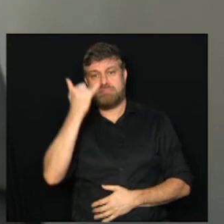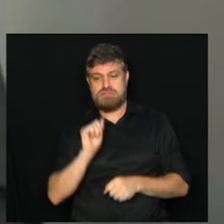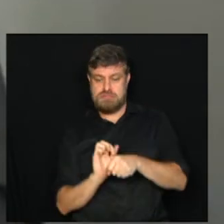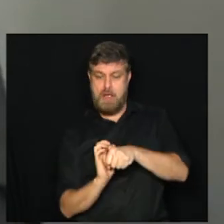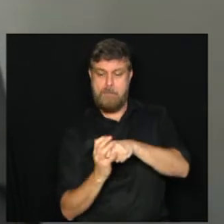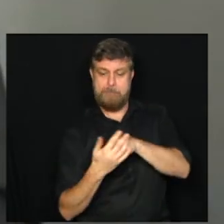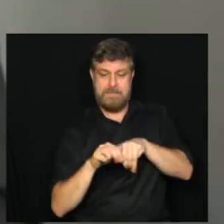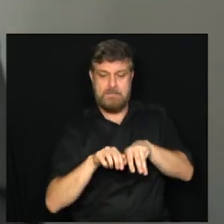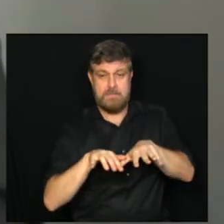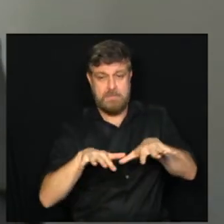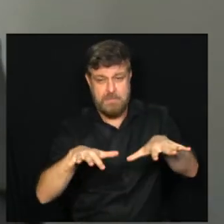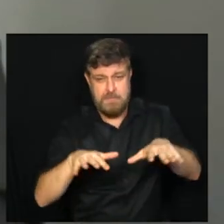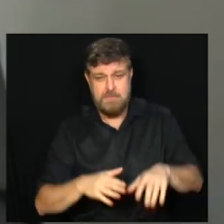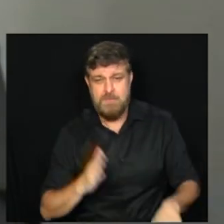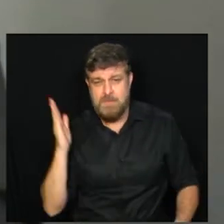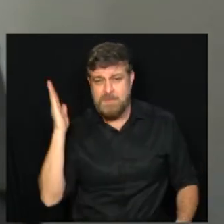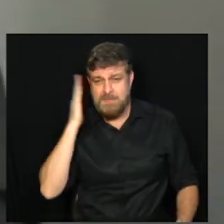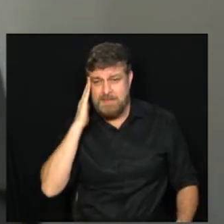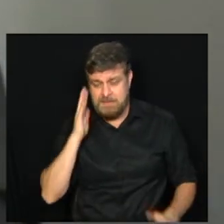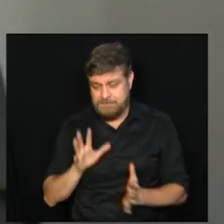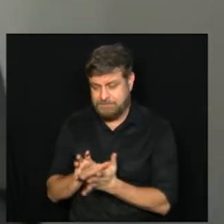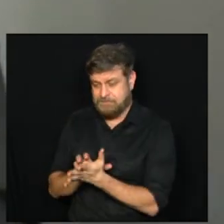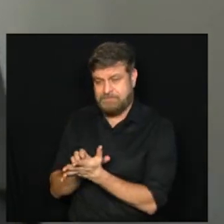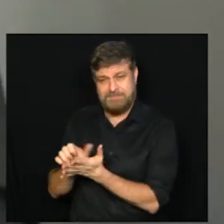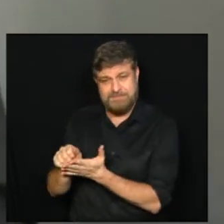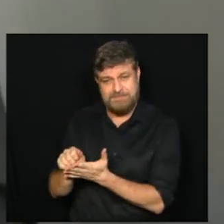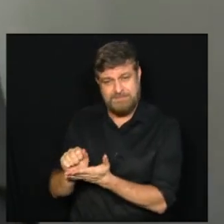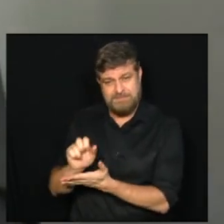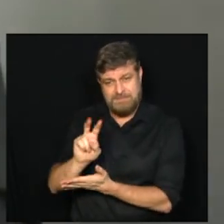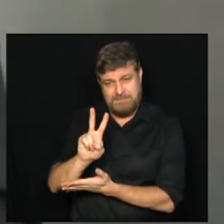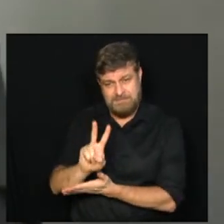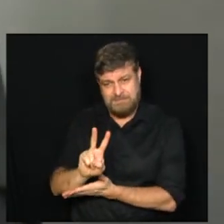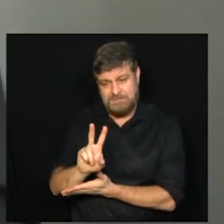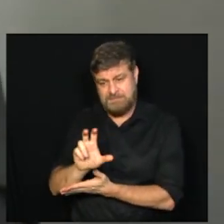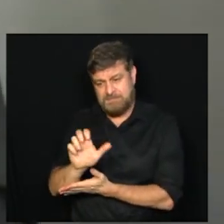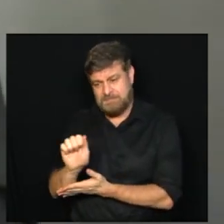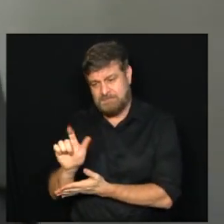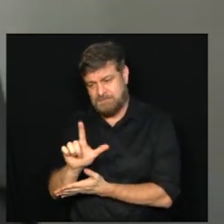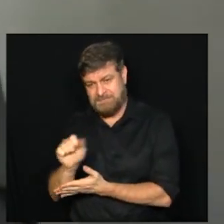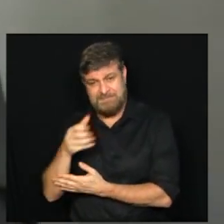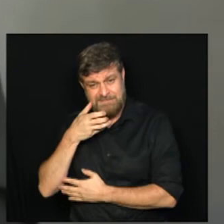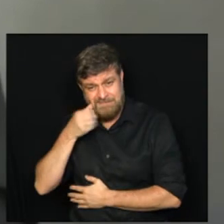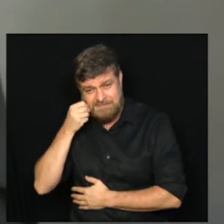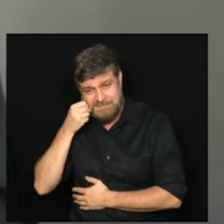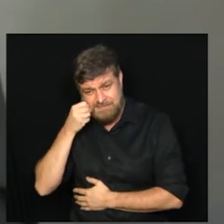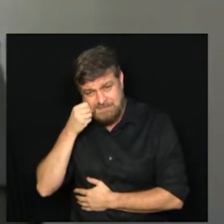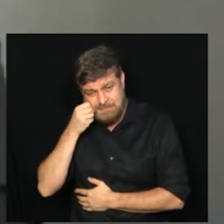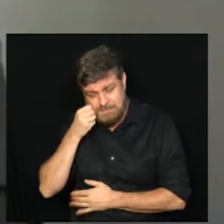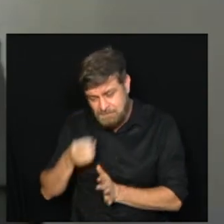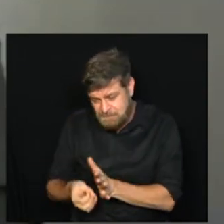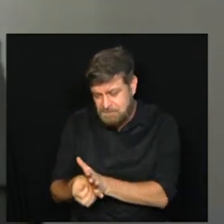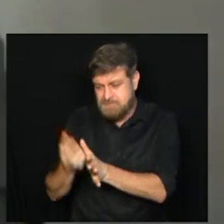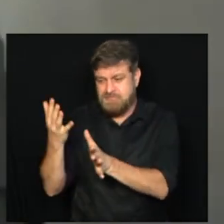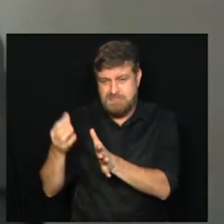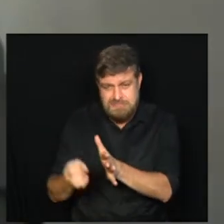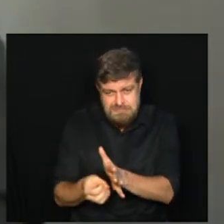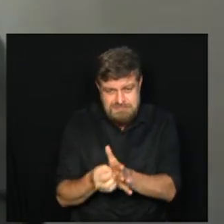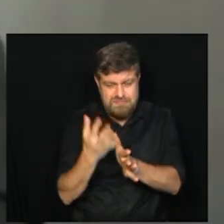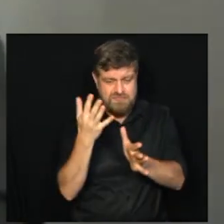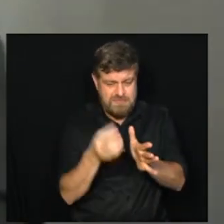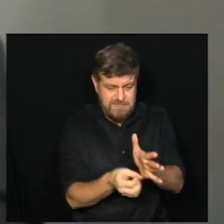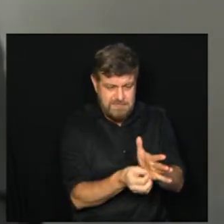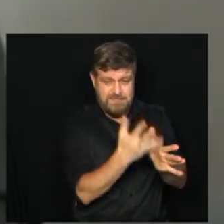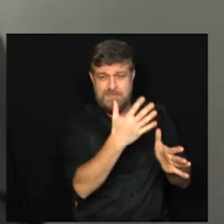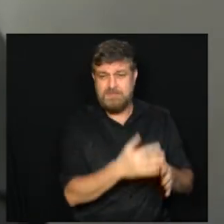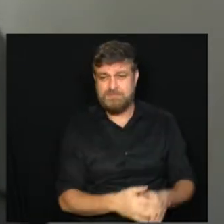sabe que esses cadastros de vaga em creche, eles são feitos várias vezes. Então,